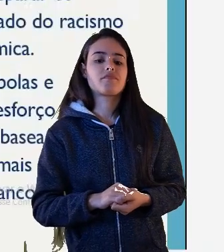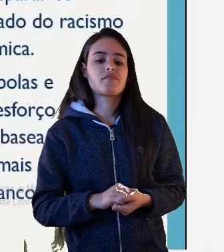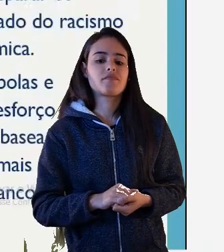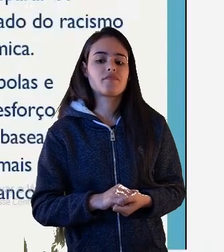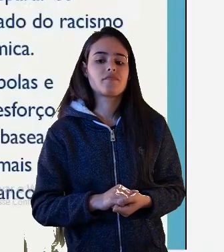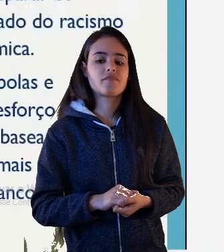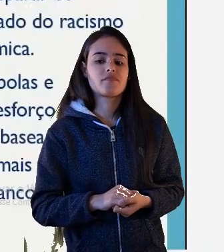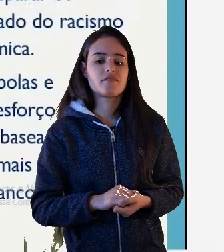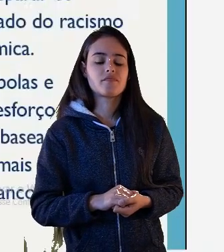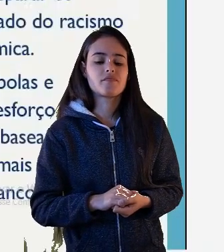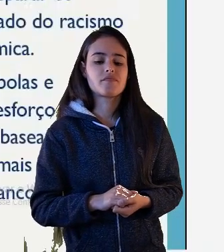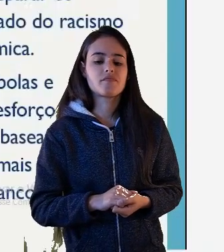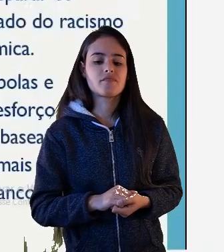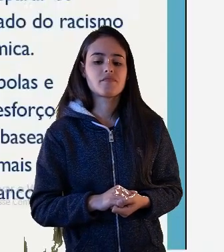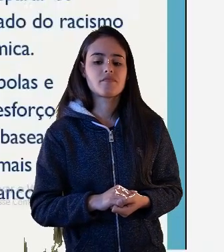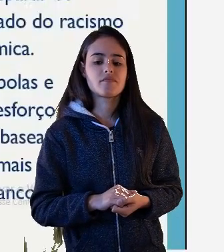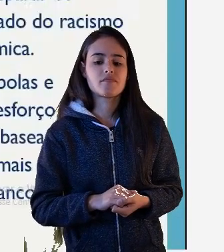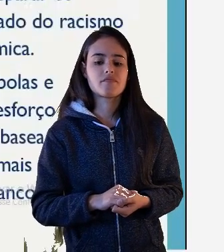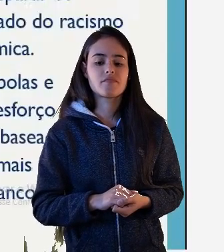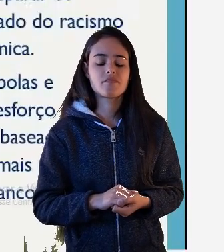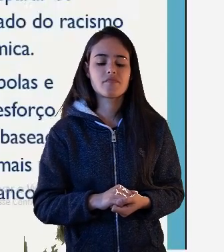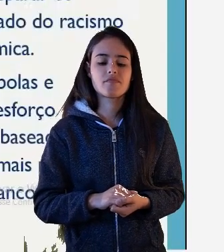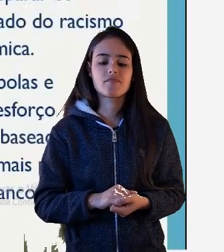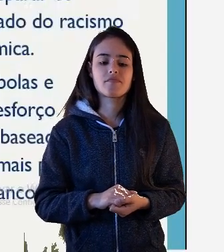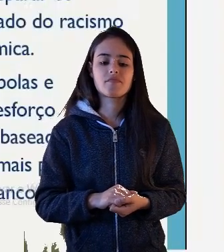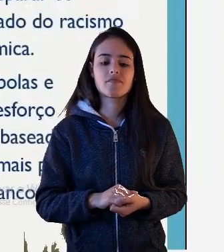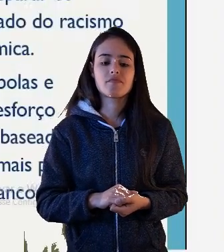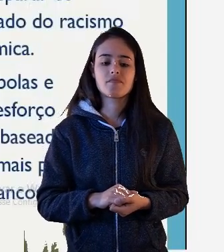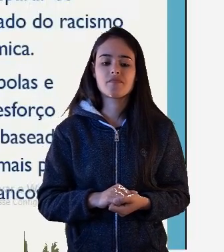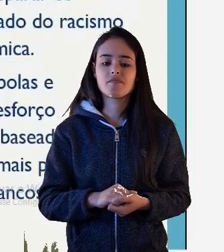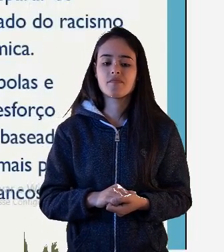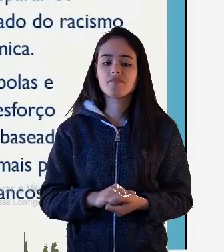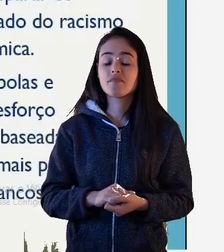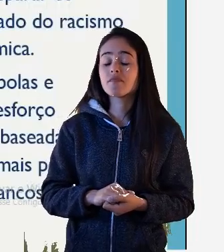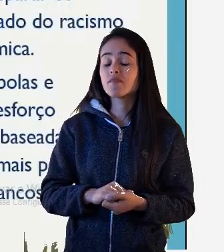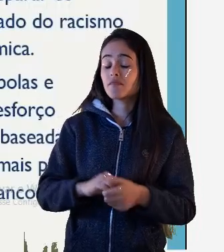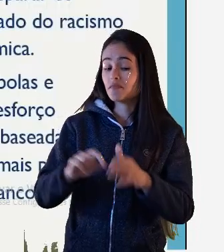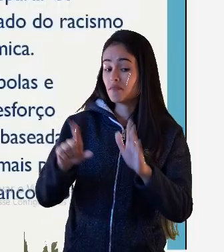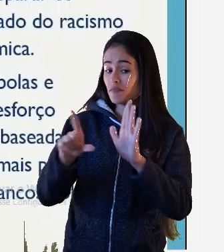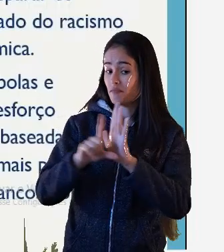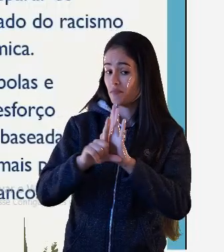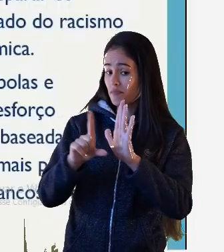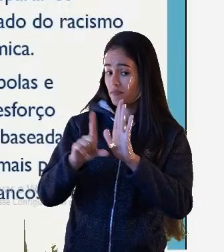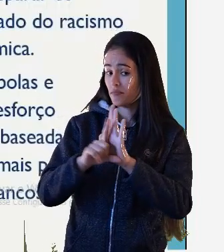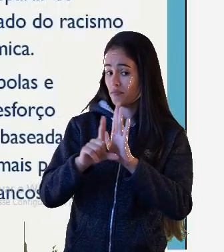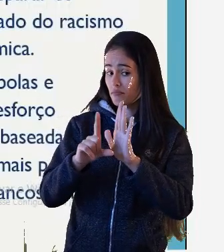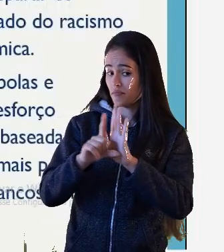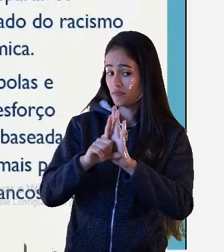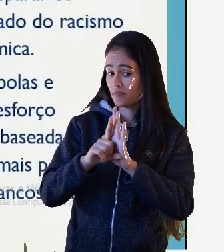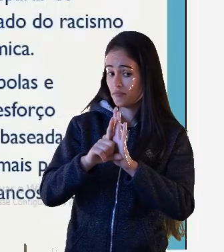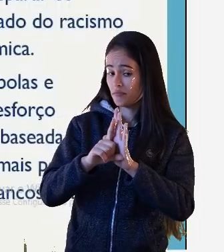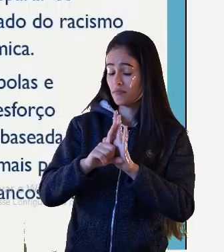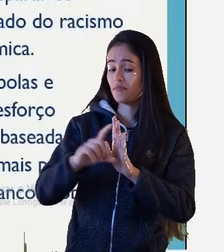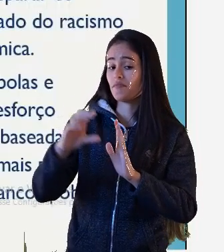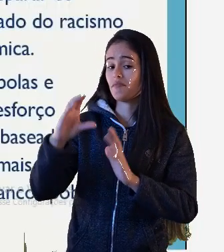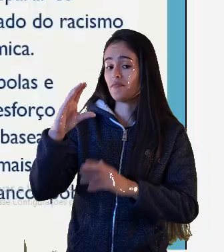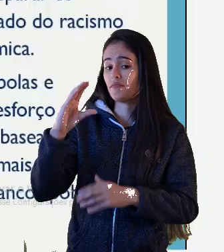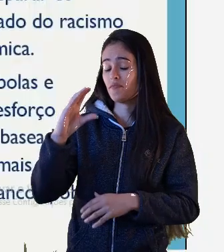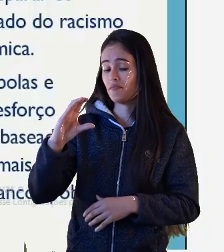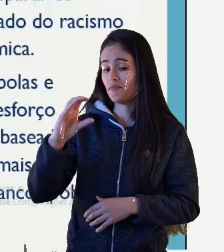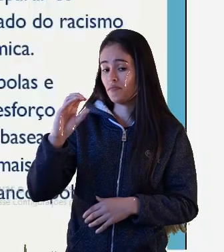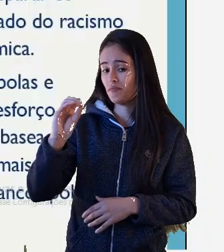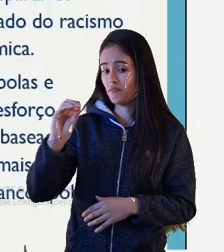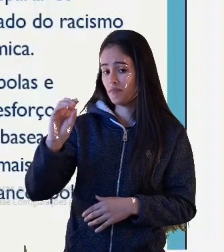mês depois, a Estadual da Bahia também aderiu, e no ano seguinte, a UNB de Brasília também aderiu, né? As